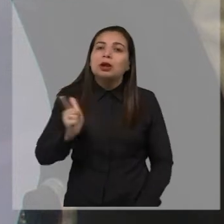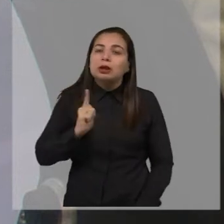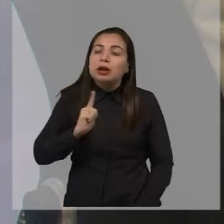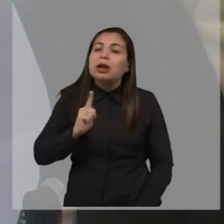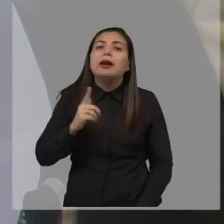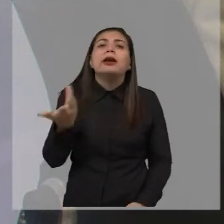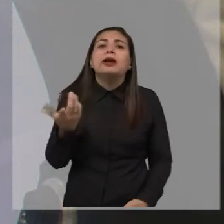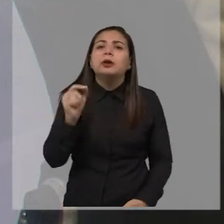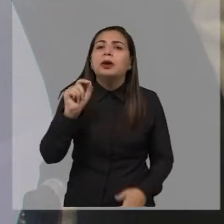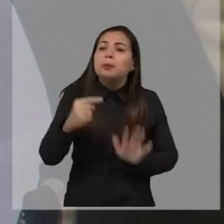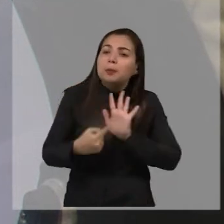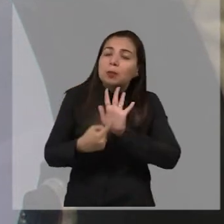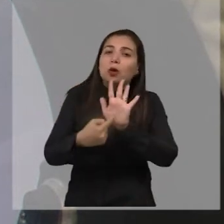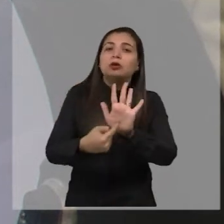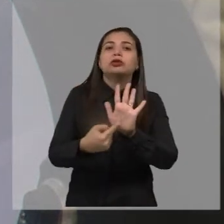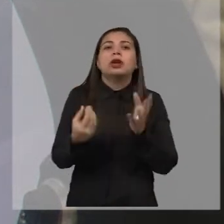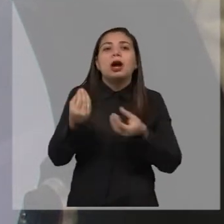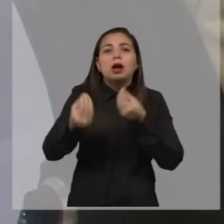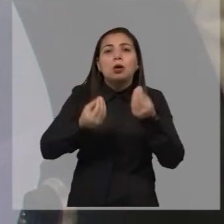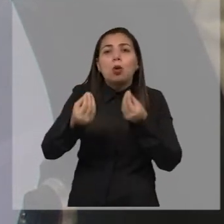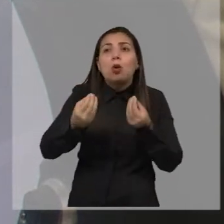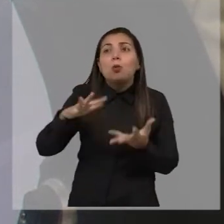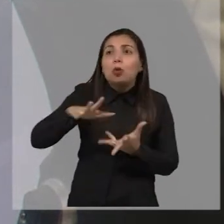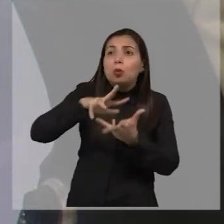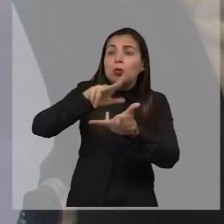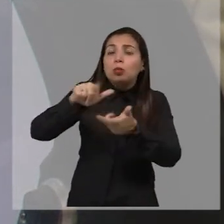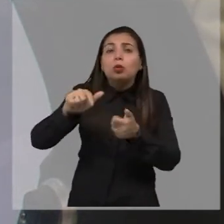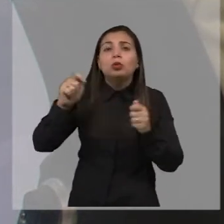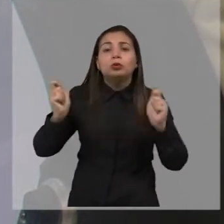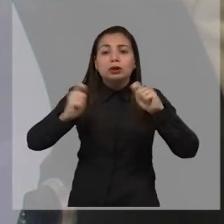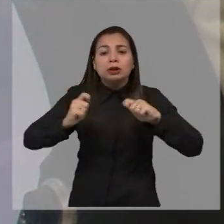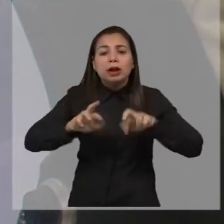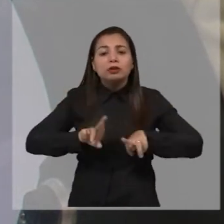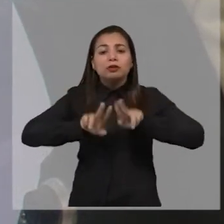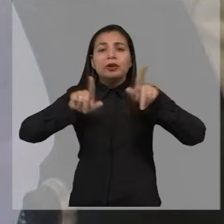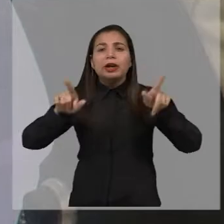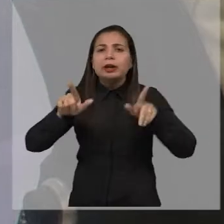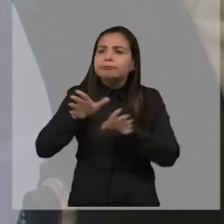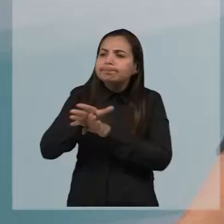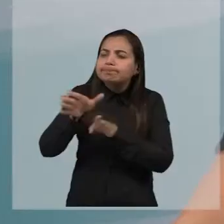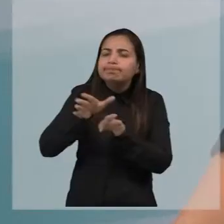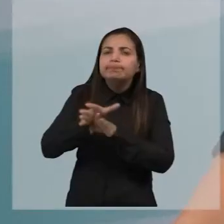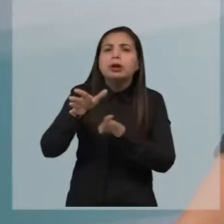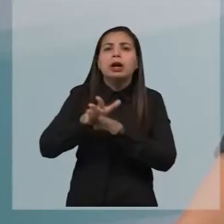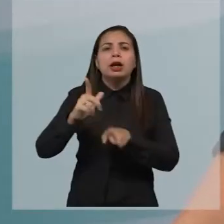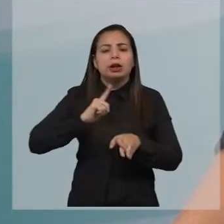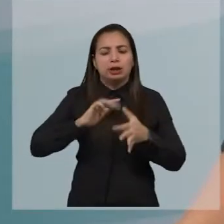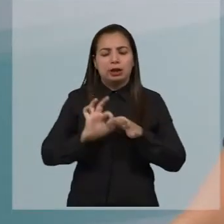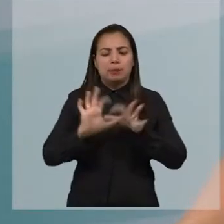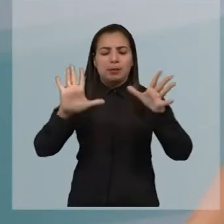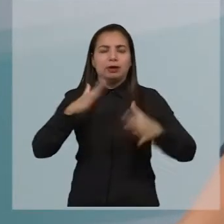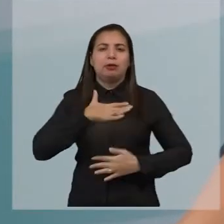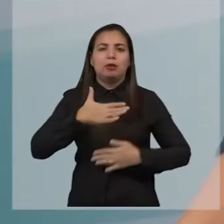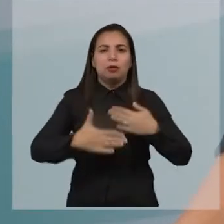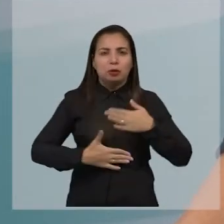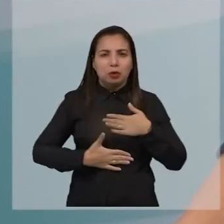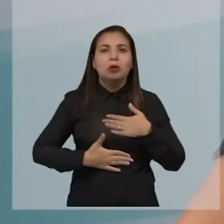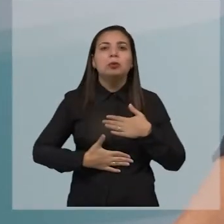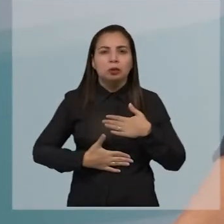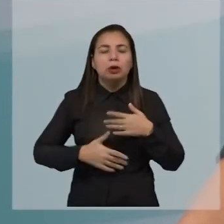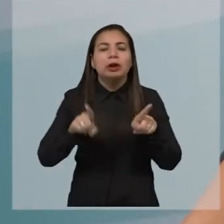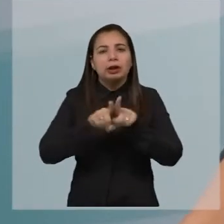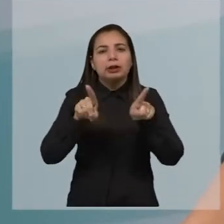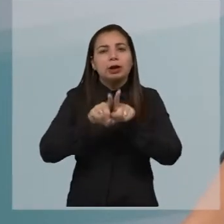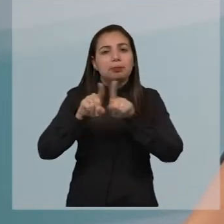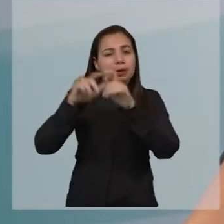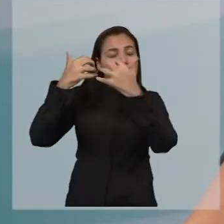né, de mostrar, de ganhar o mundo de uma forma diferente, que nos liberta mais ainda do que a liberdade física. Então,